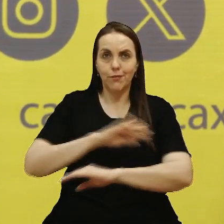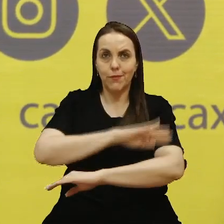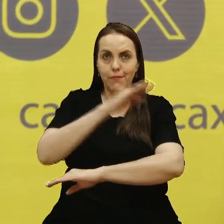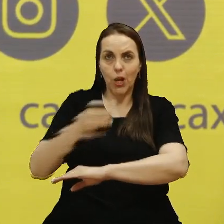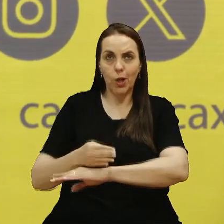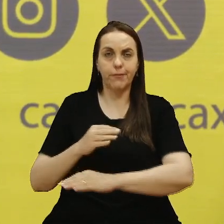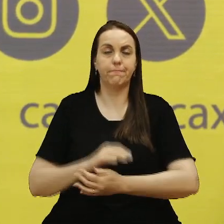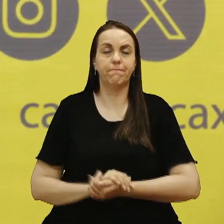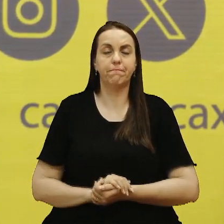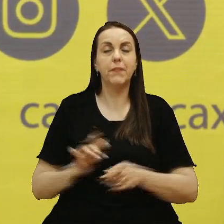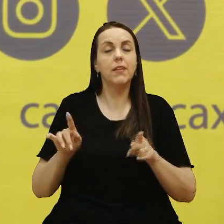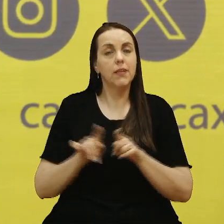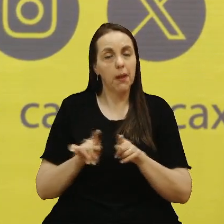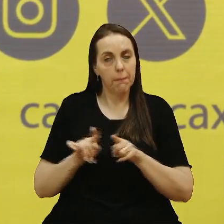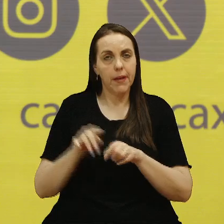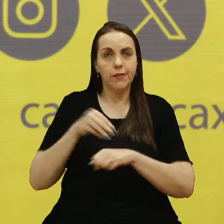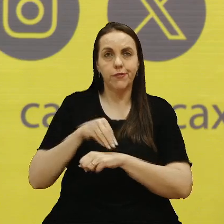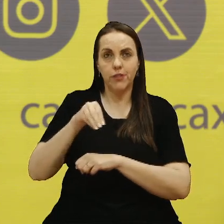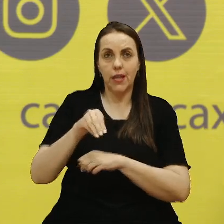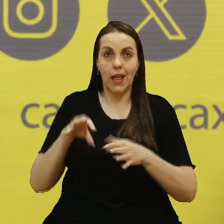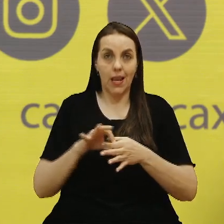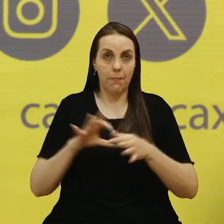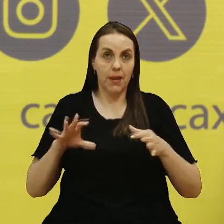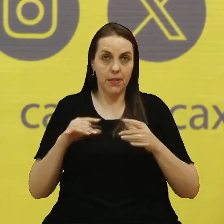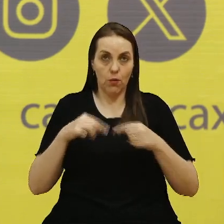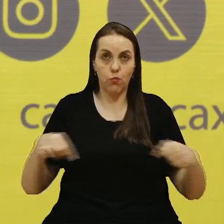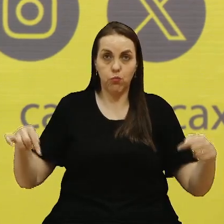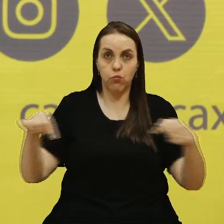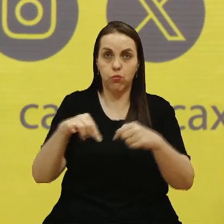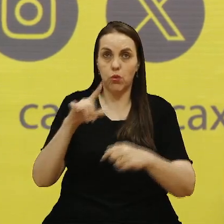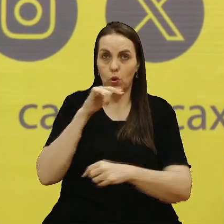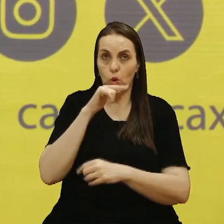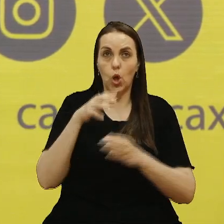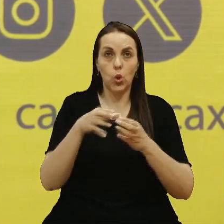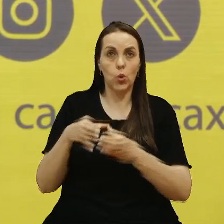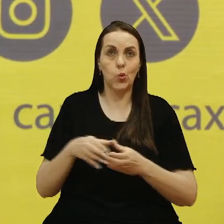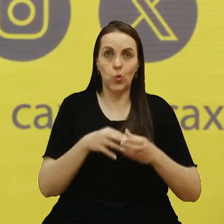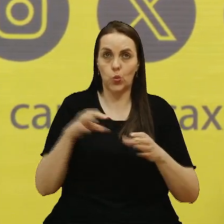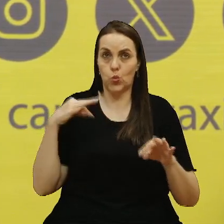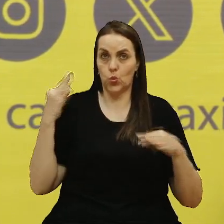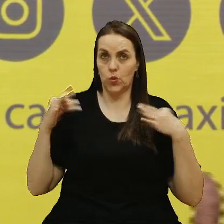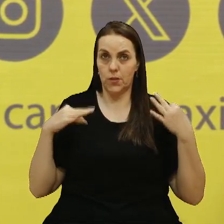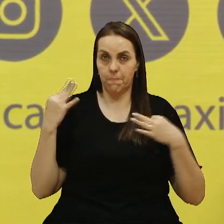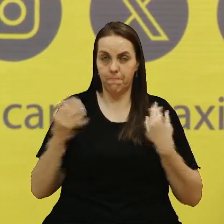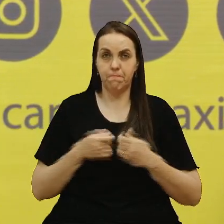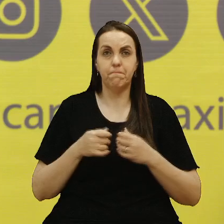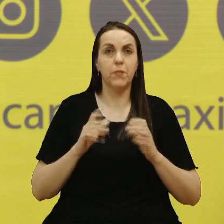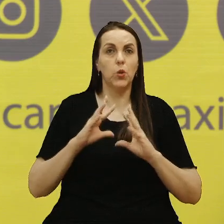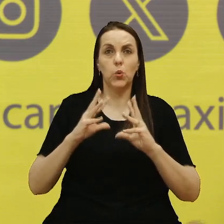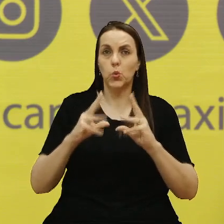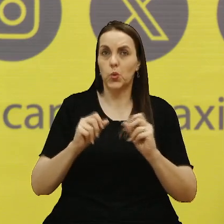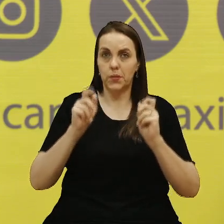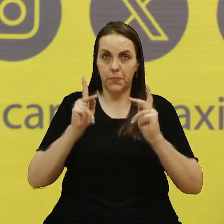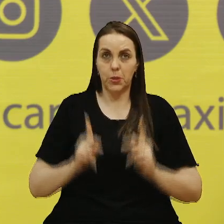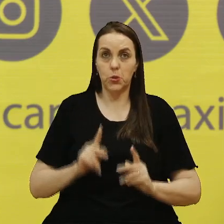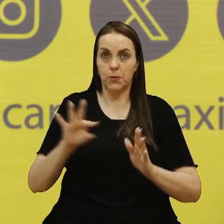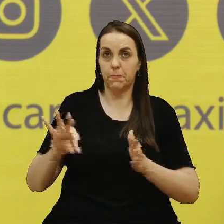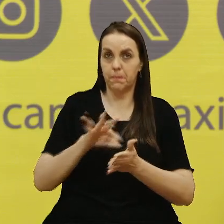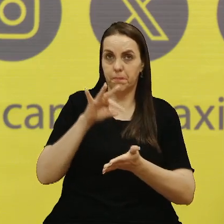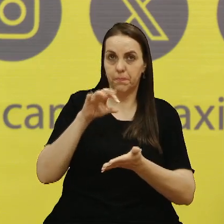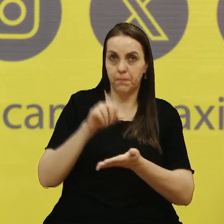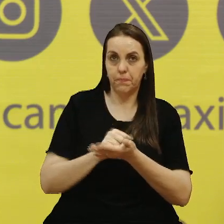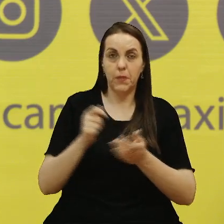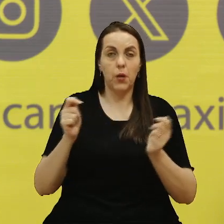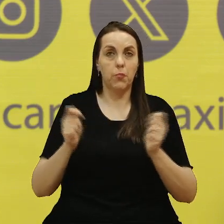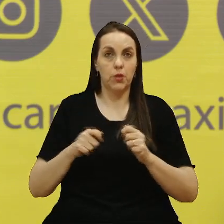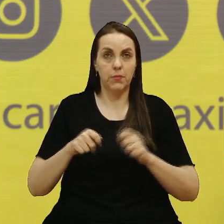Também indiquei a liberação das represas para o uso do turismo, onde que todas as pessoas que se inscreverem vão